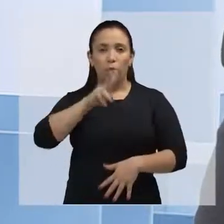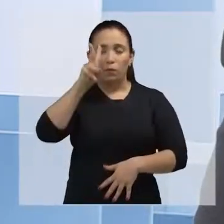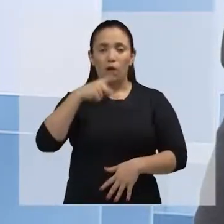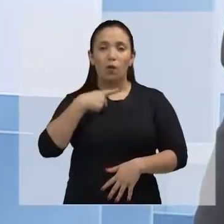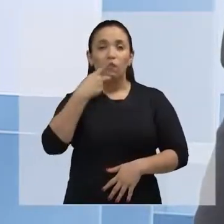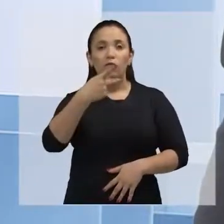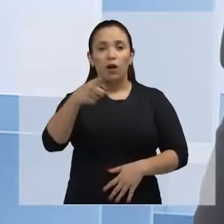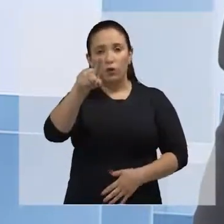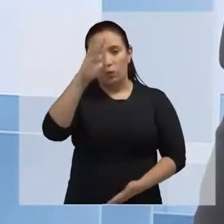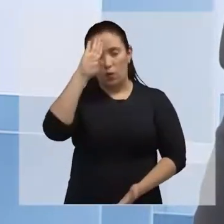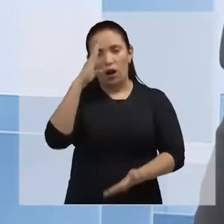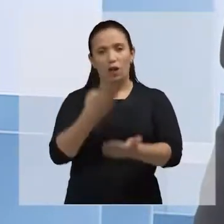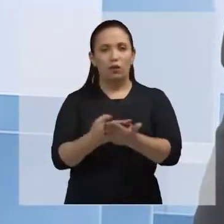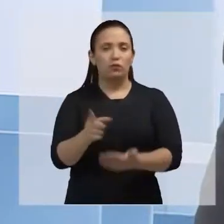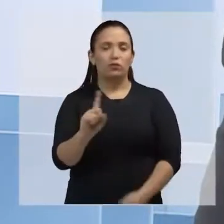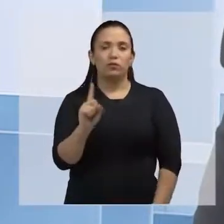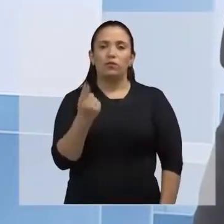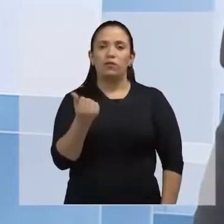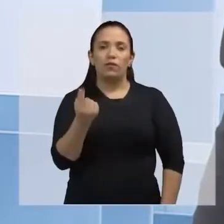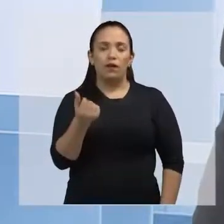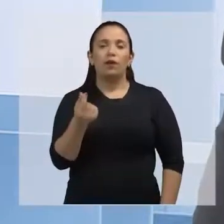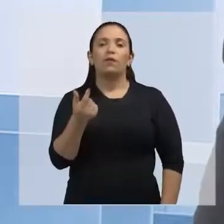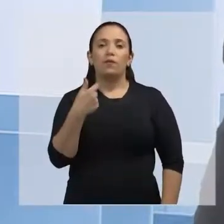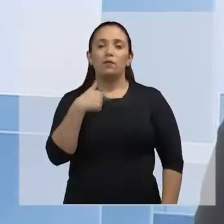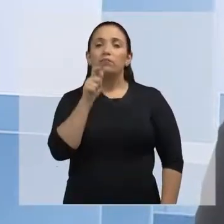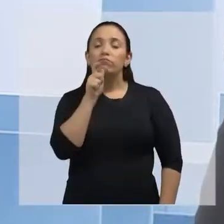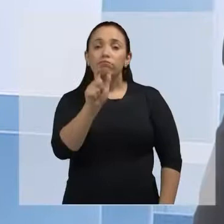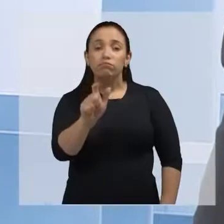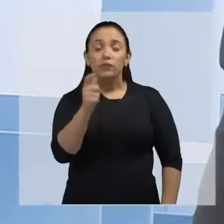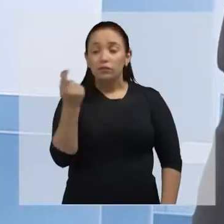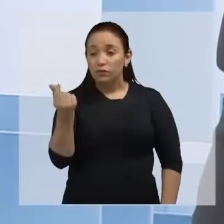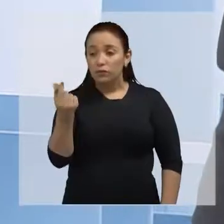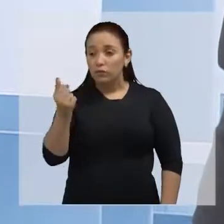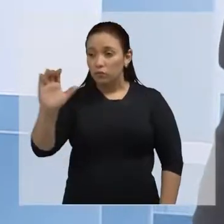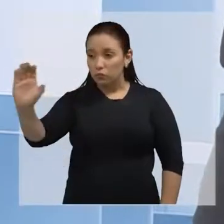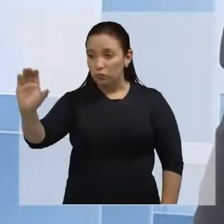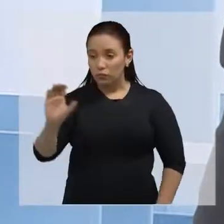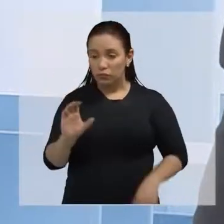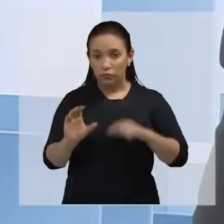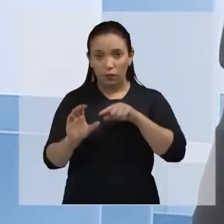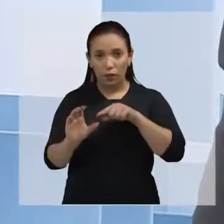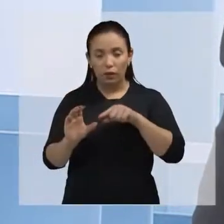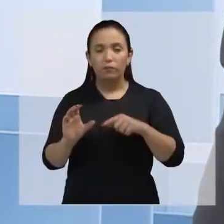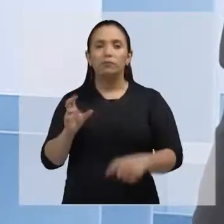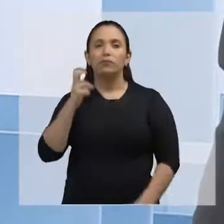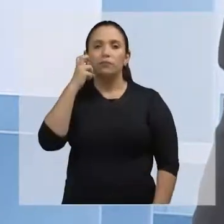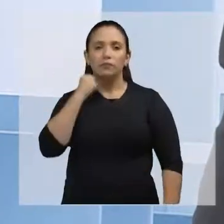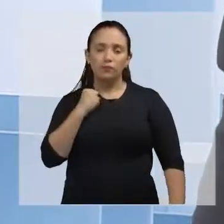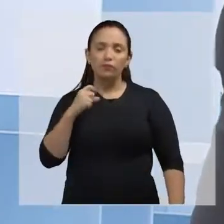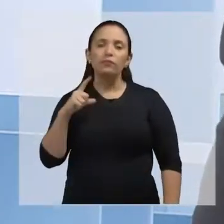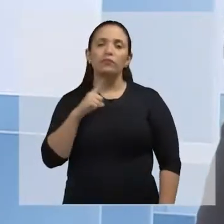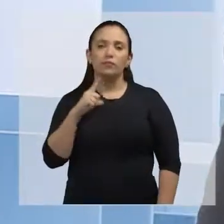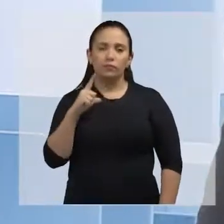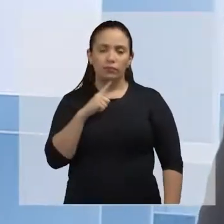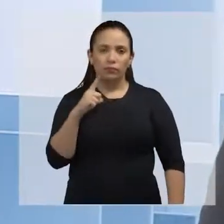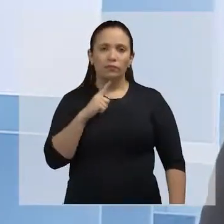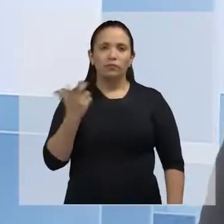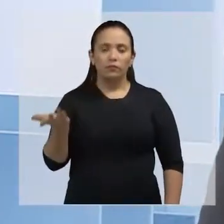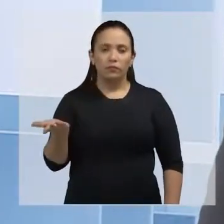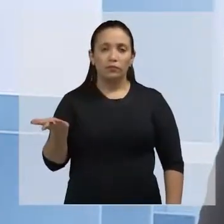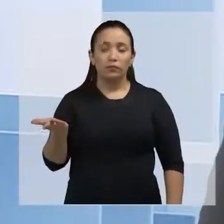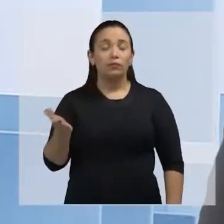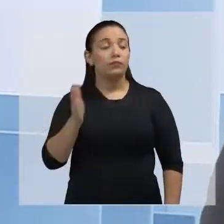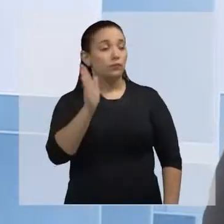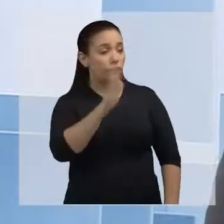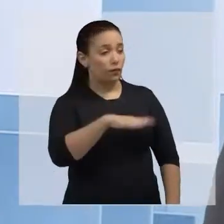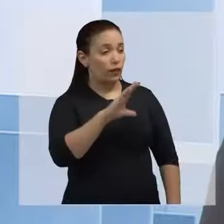os preços aqui, você nem acredita. Você nem tem nem ideia. Você não tem nem ideia os valores que esses homens colocam no bolso, né? Sem dúvida.